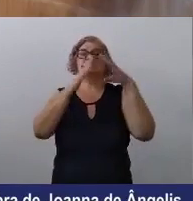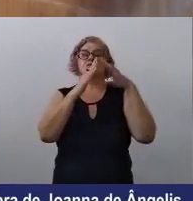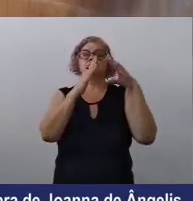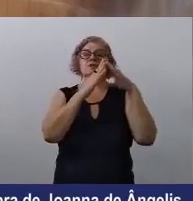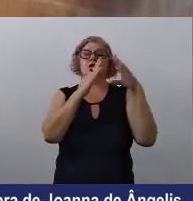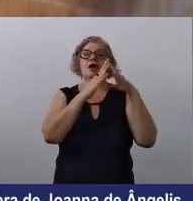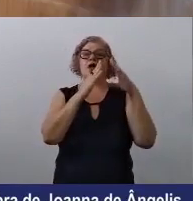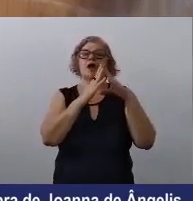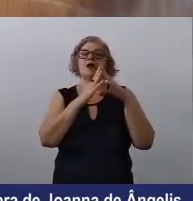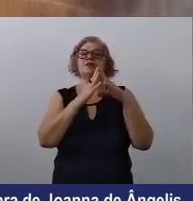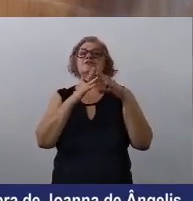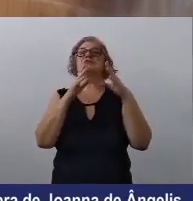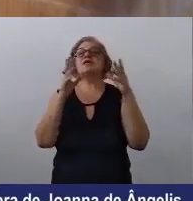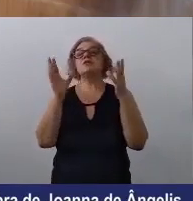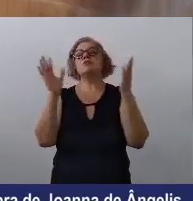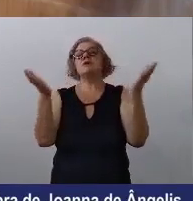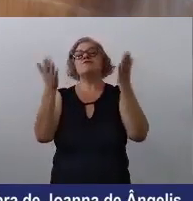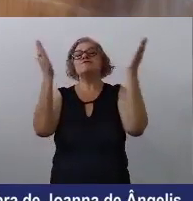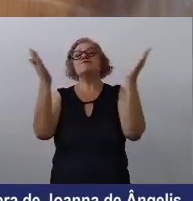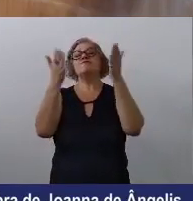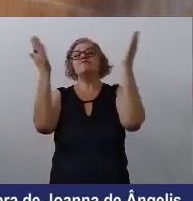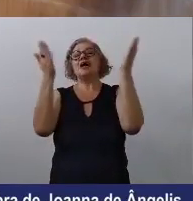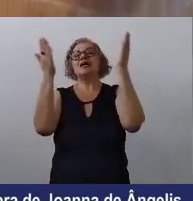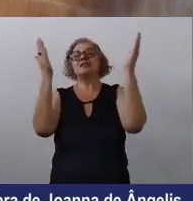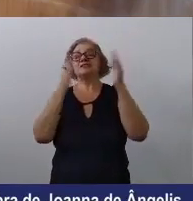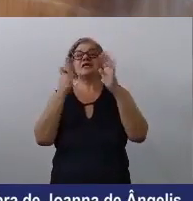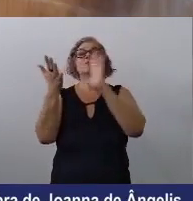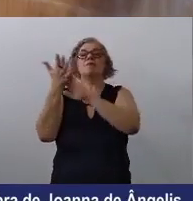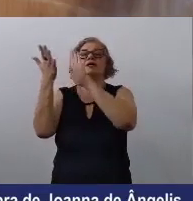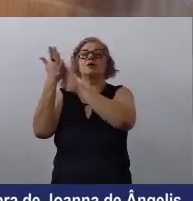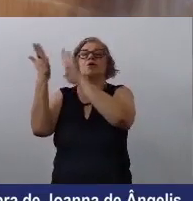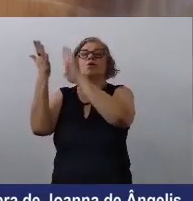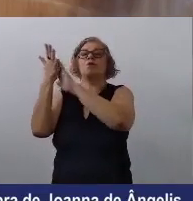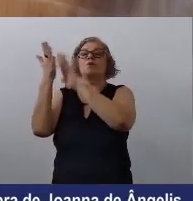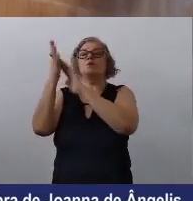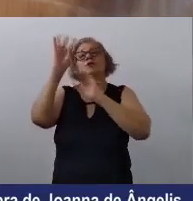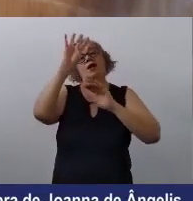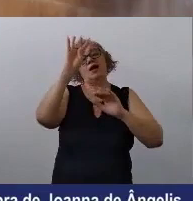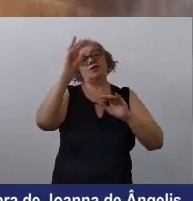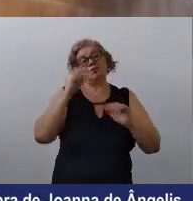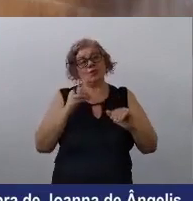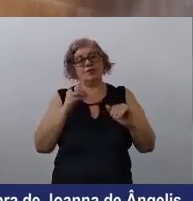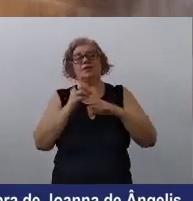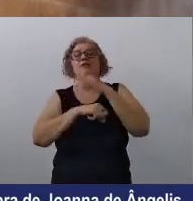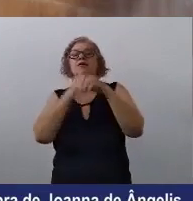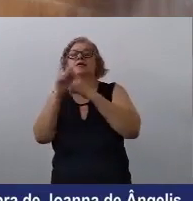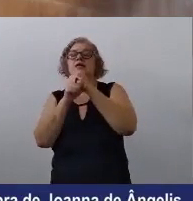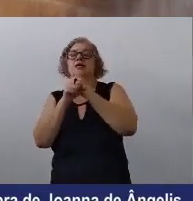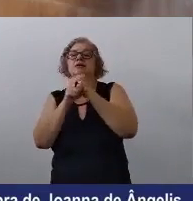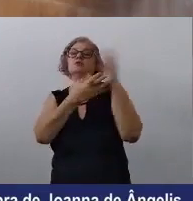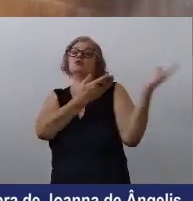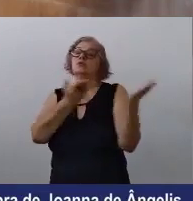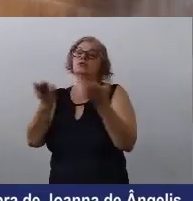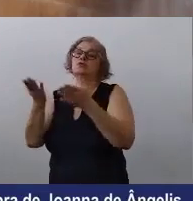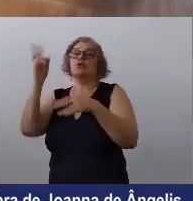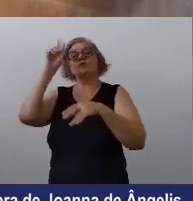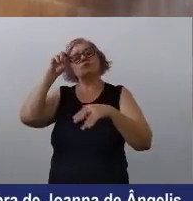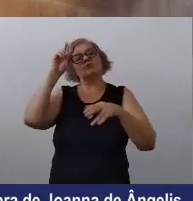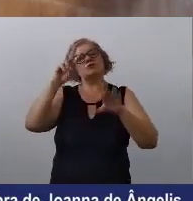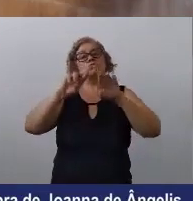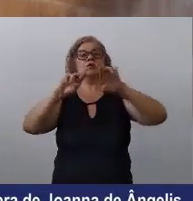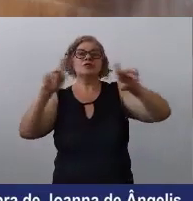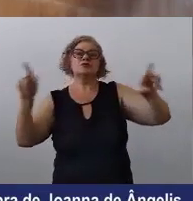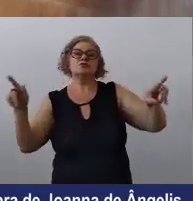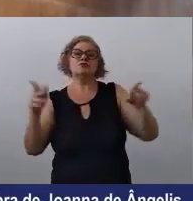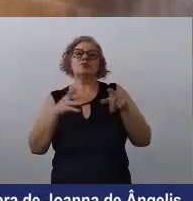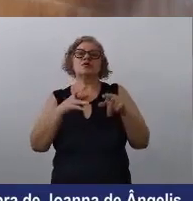um evento comemorativo dessa data, e eu queria trazer uma história diferente. E